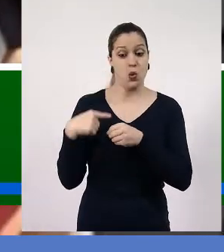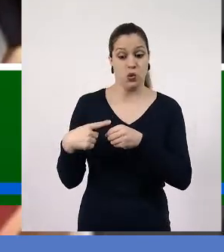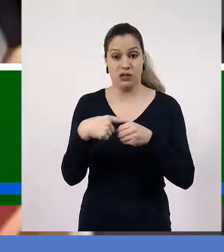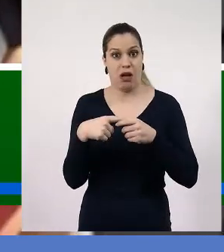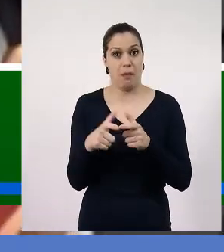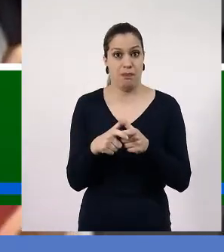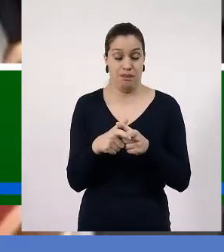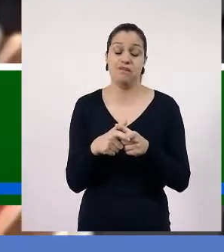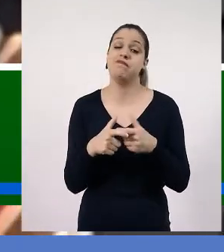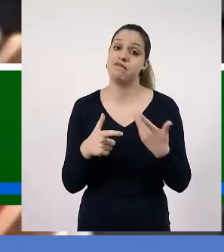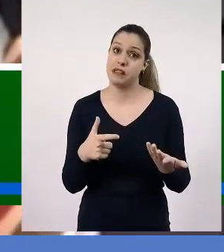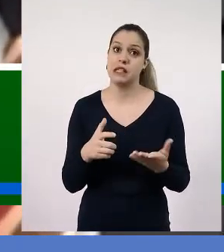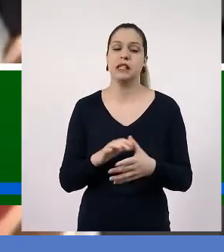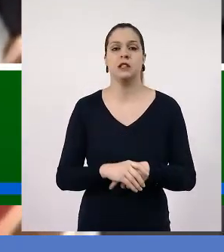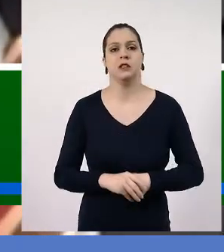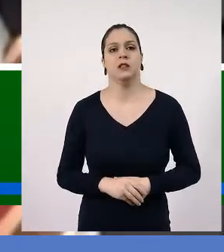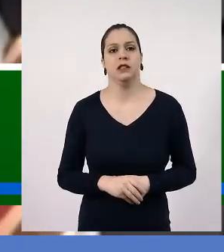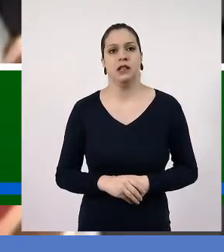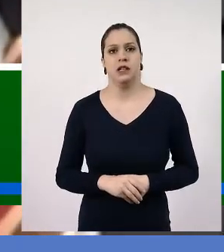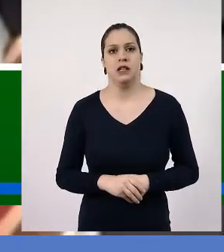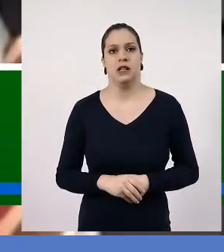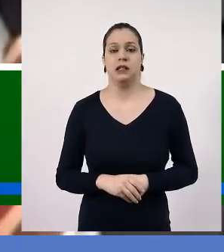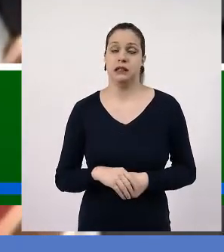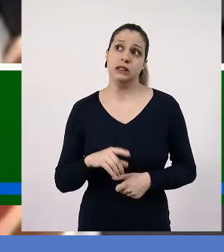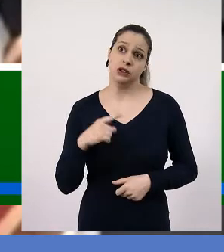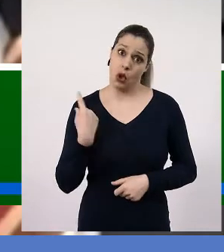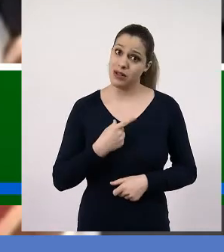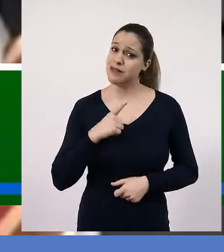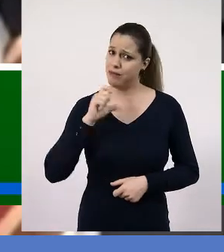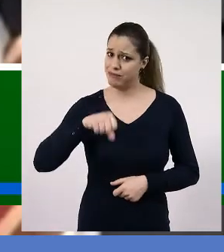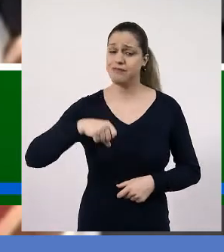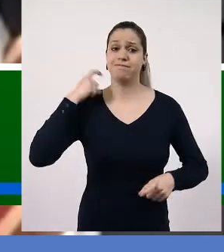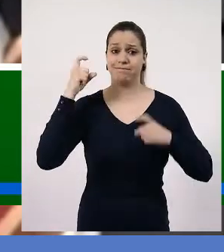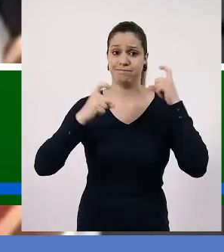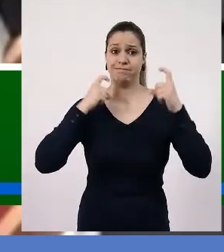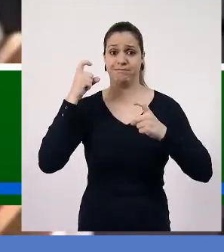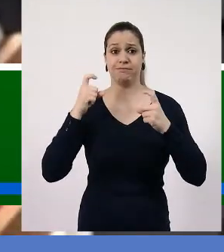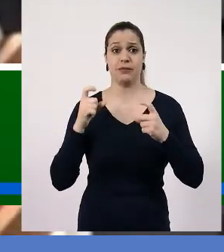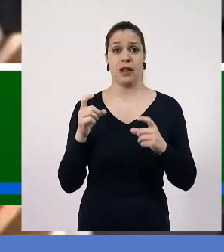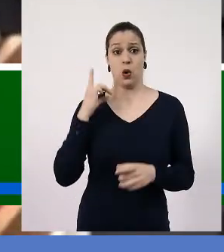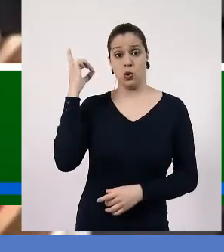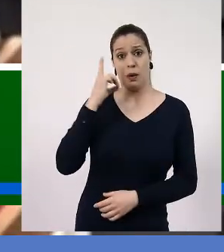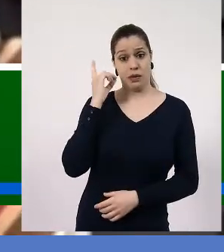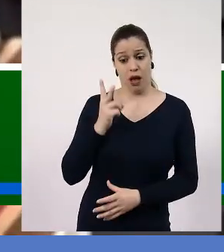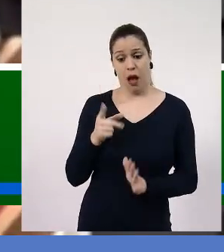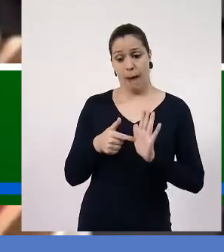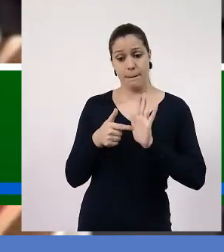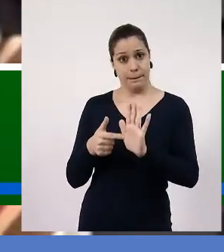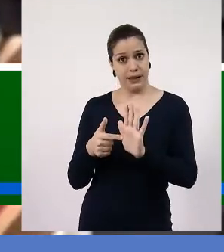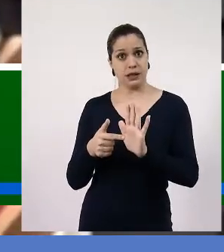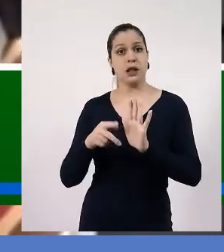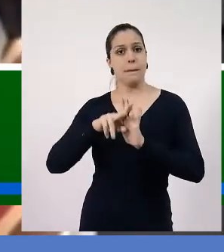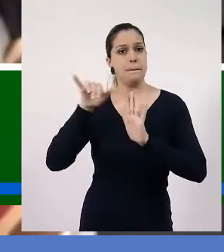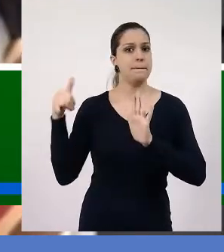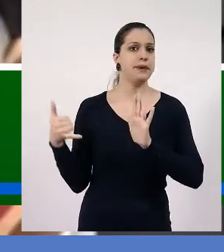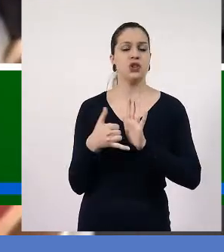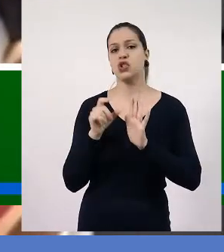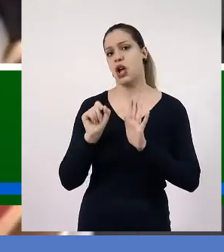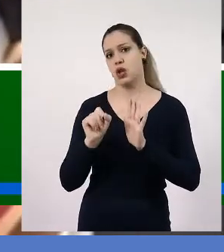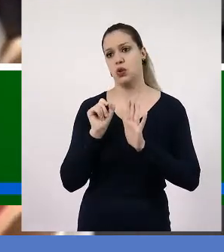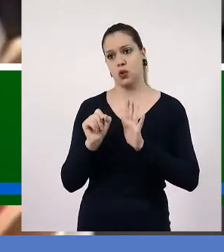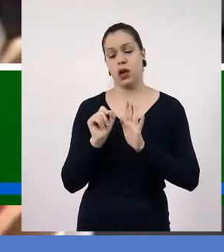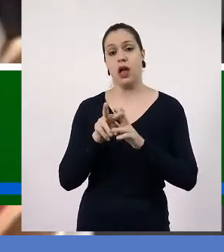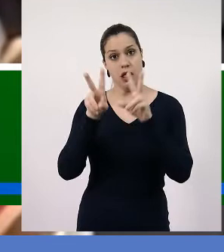per capita falando, né? Então, obviamente, a gente tem essa preocupação. Com isso, os deputados vêm apresentando projetos que